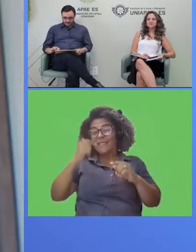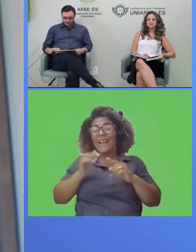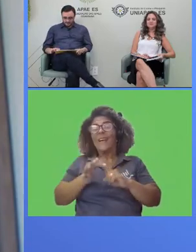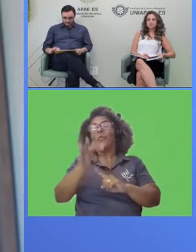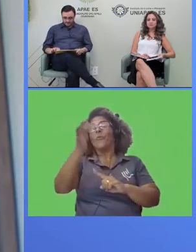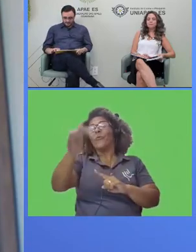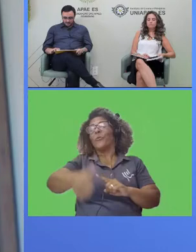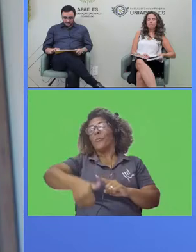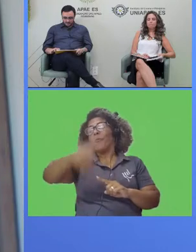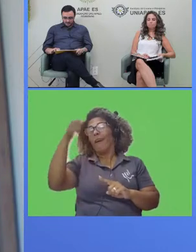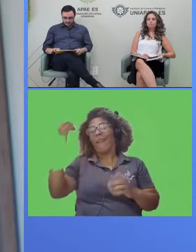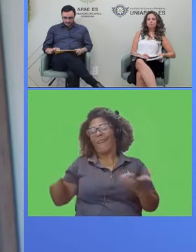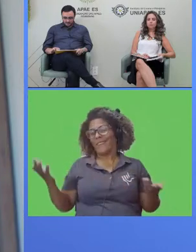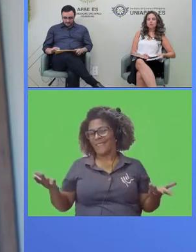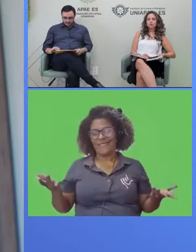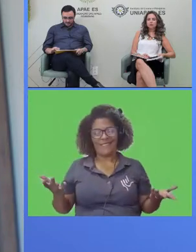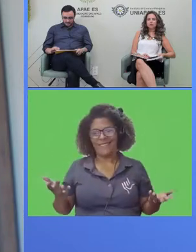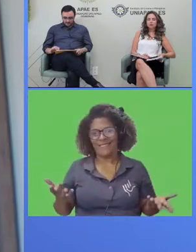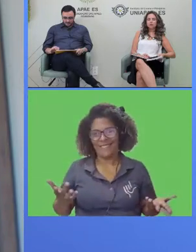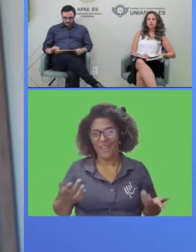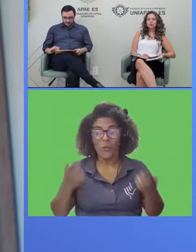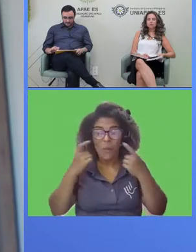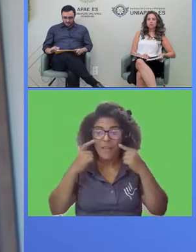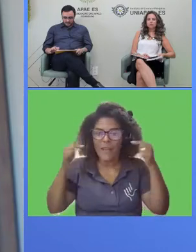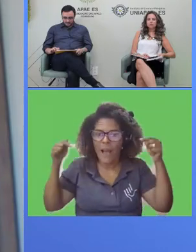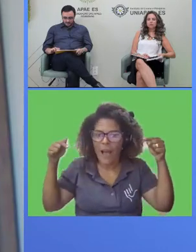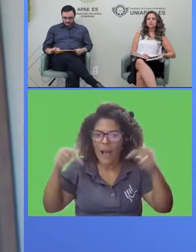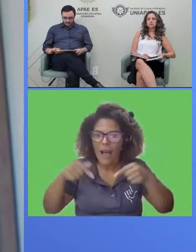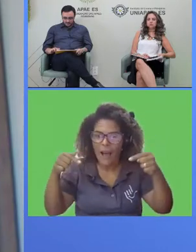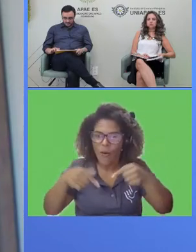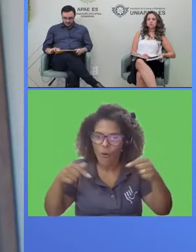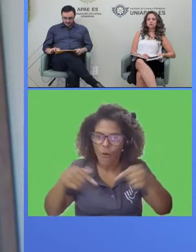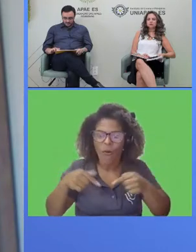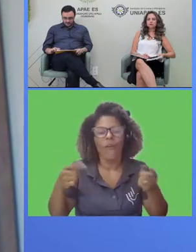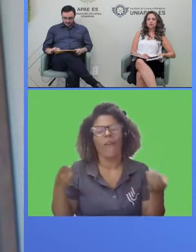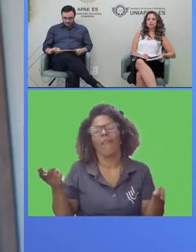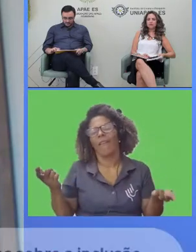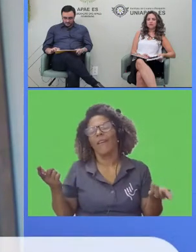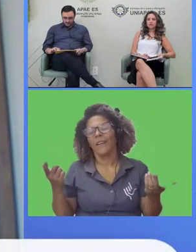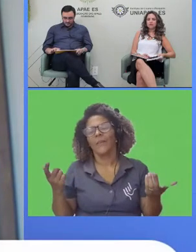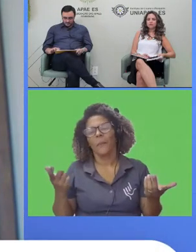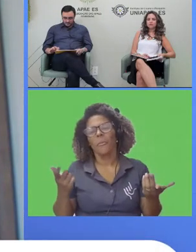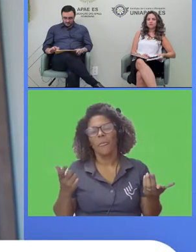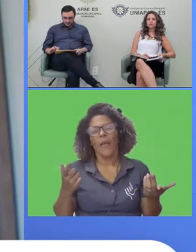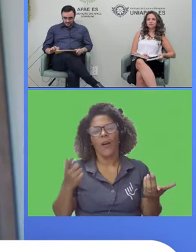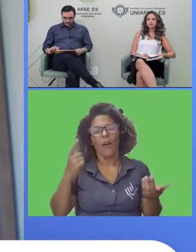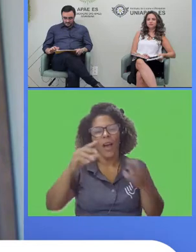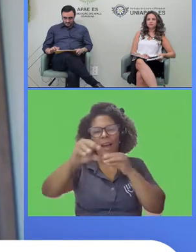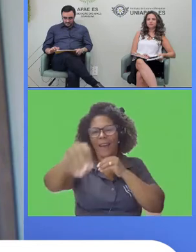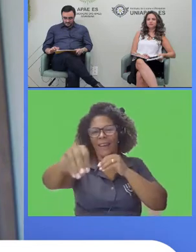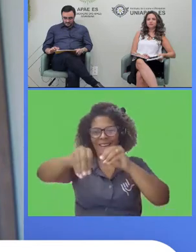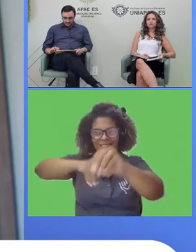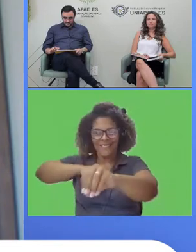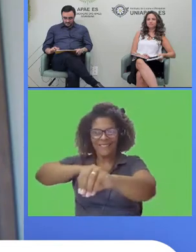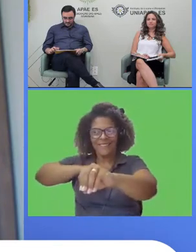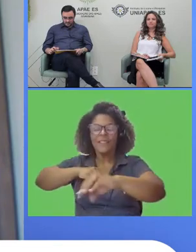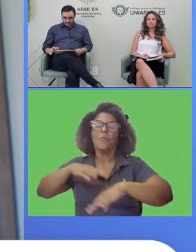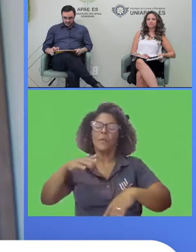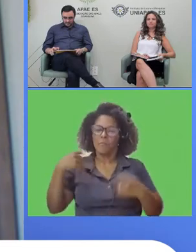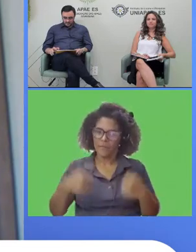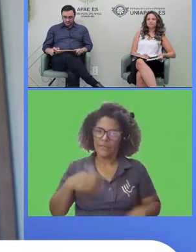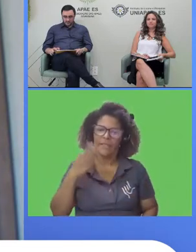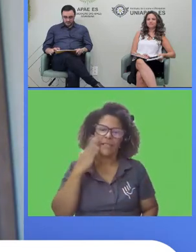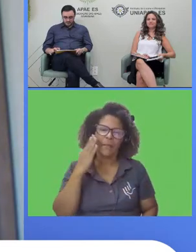de um futuro, de uma convivência na diversidade. Então, essas dimensões eu acho que são importantes da gente saber qual